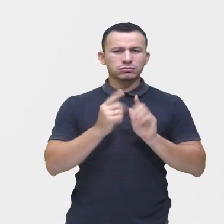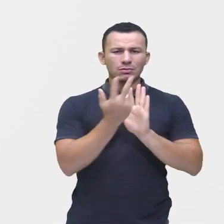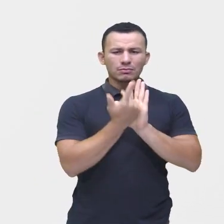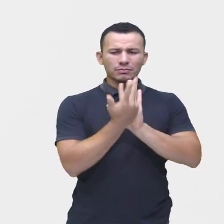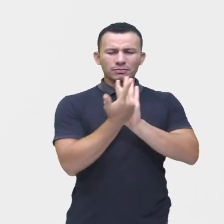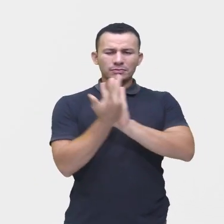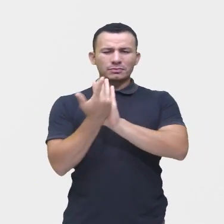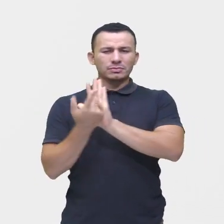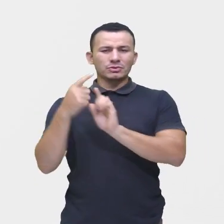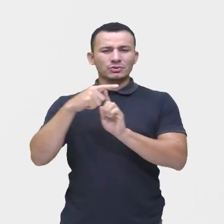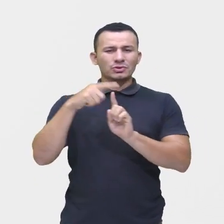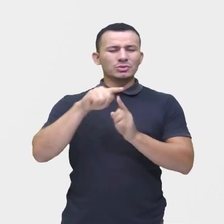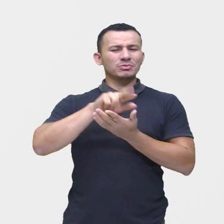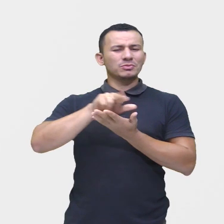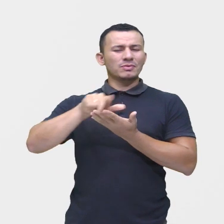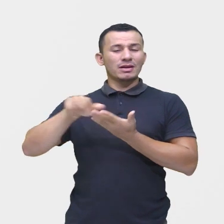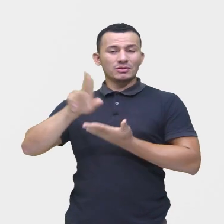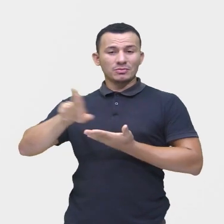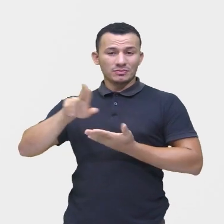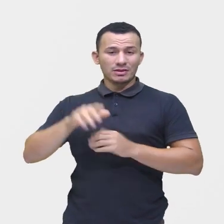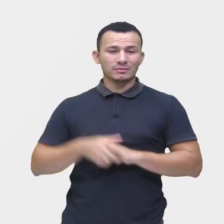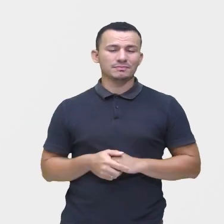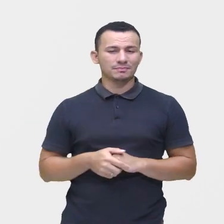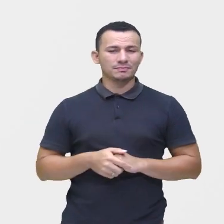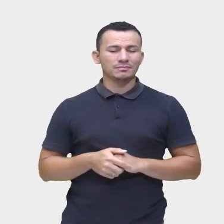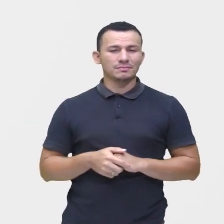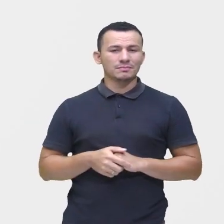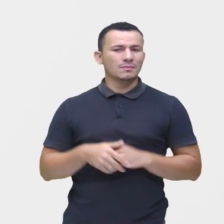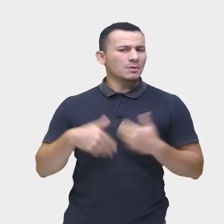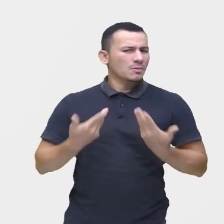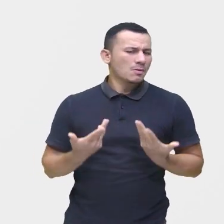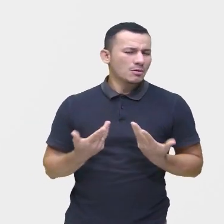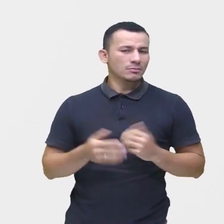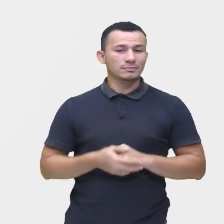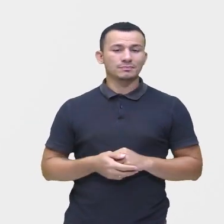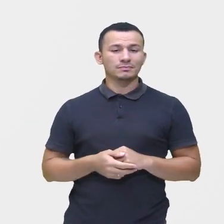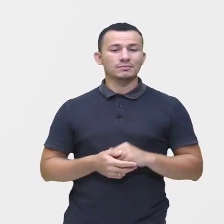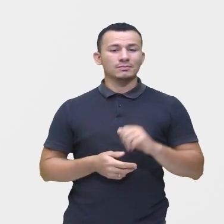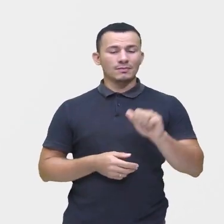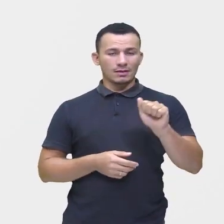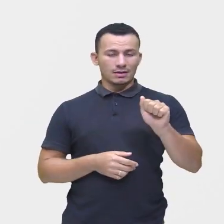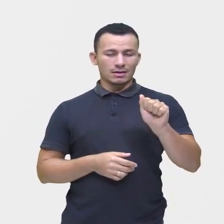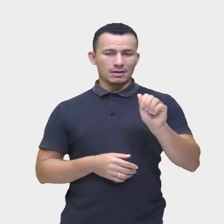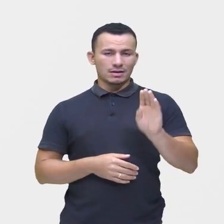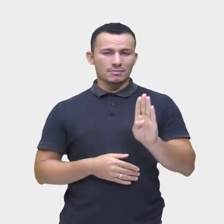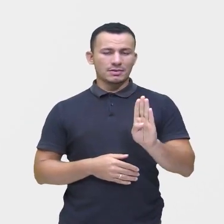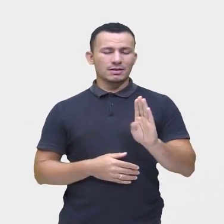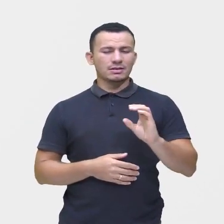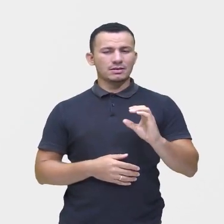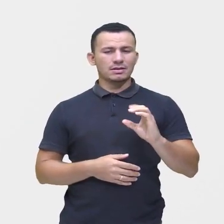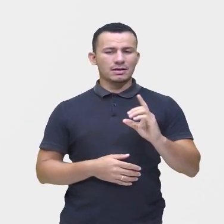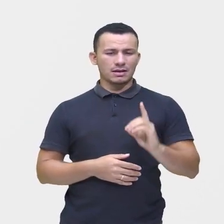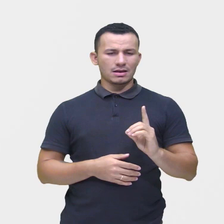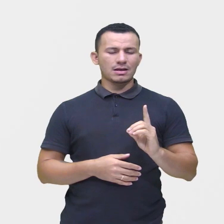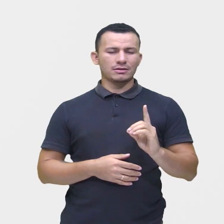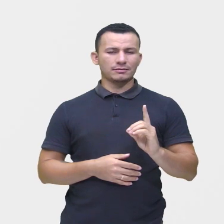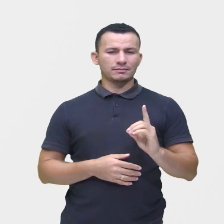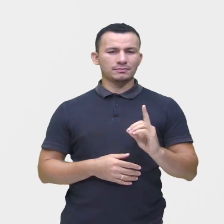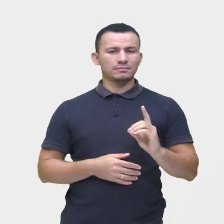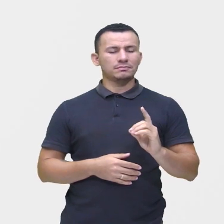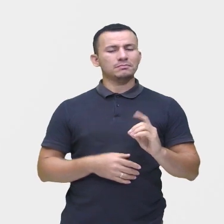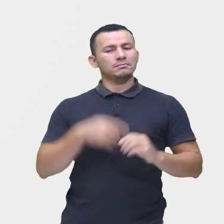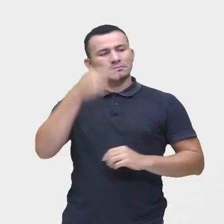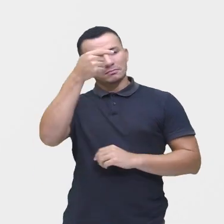se vestir? Letra A, 10. Letra B, 12. Letra C, 14. Ou letra